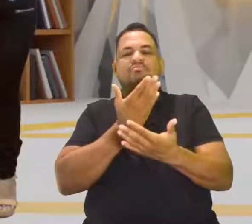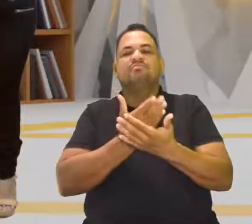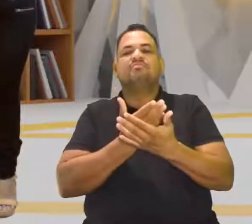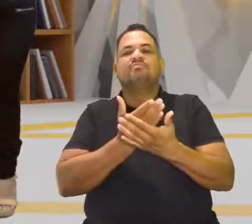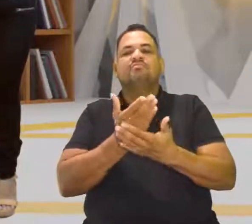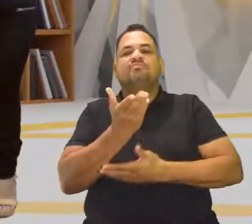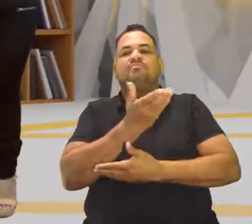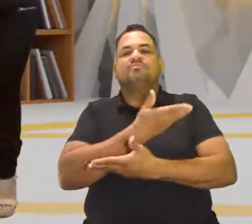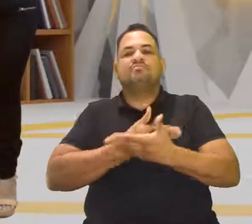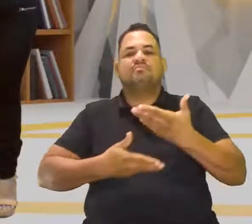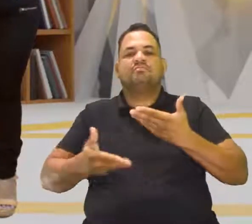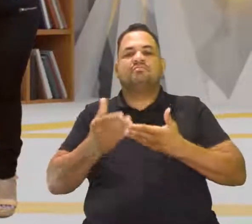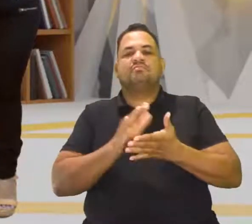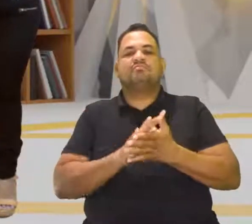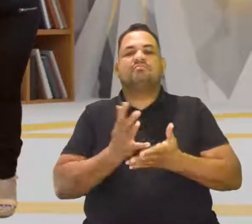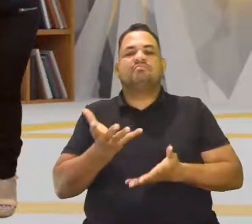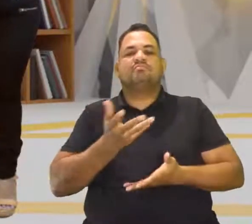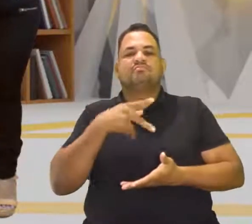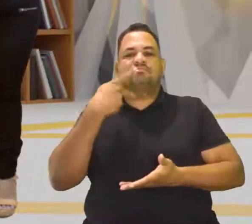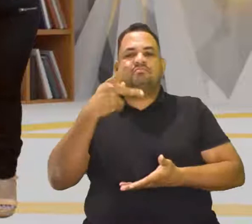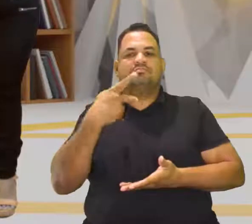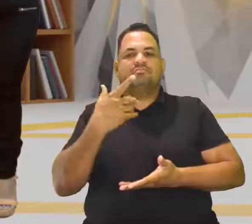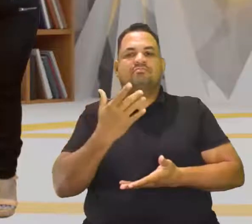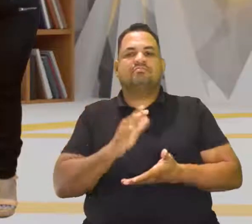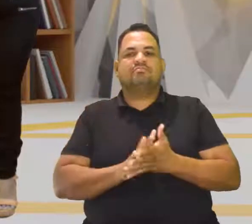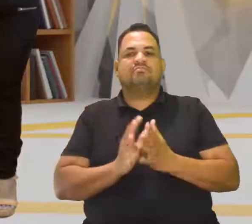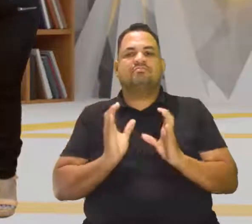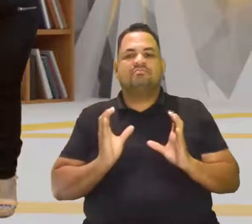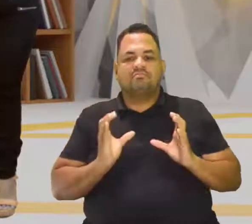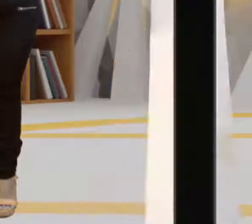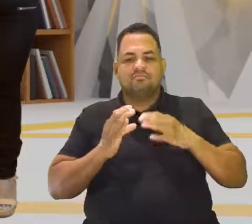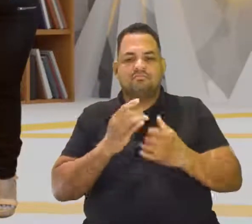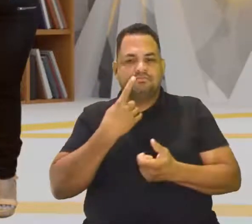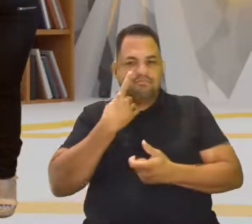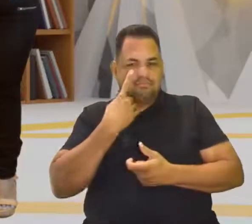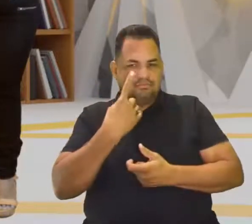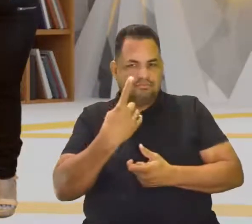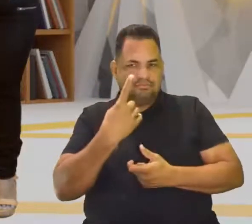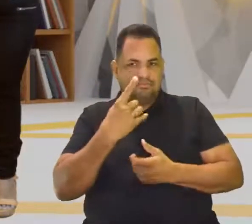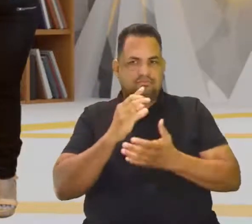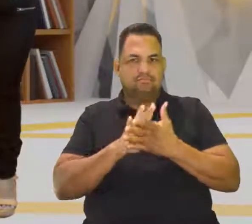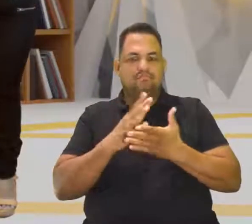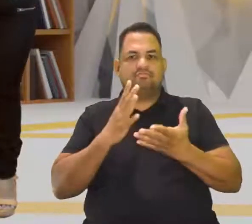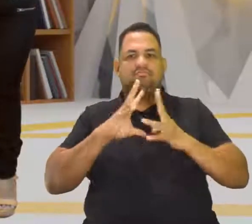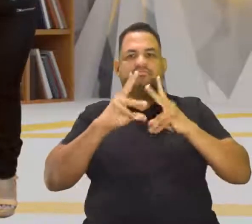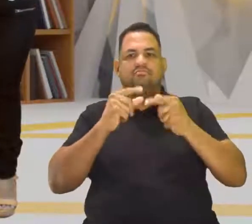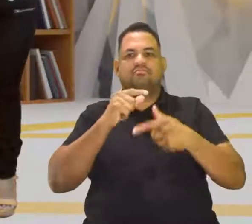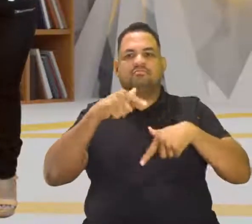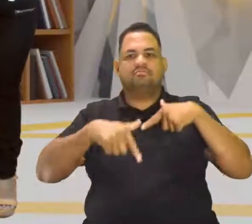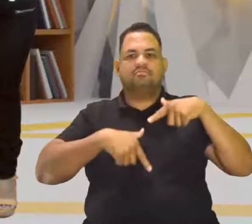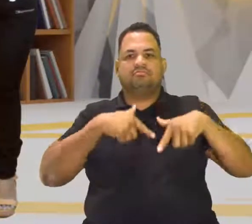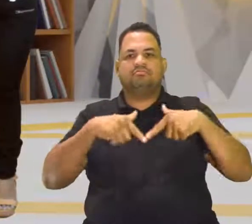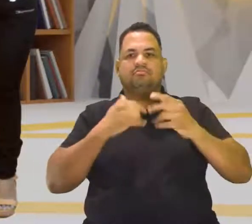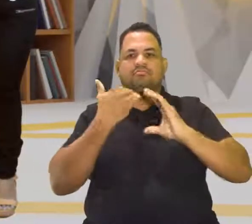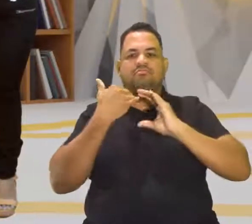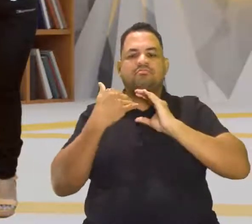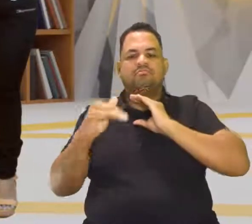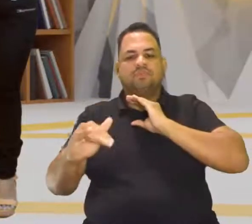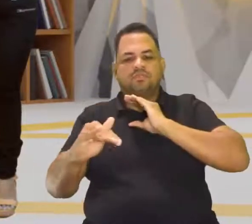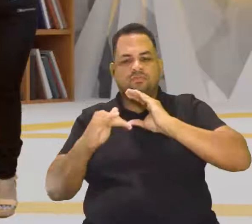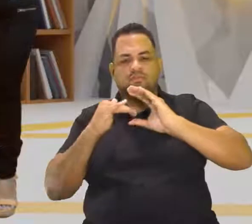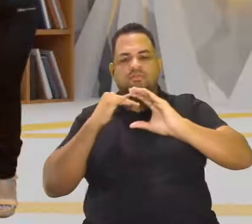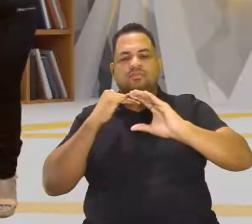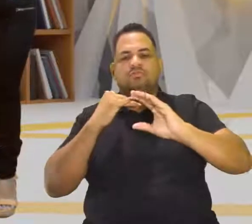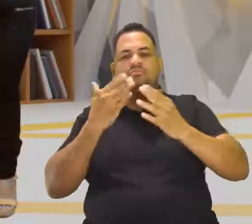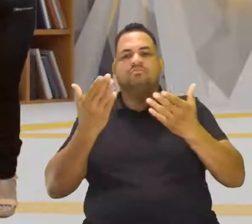mediação eu quero dizer para vocês que eu estou no grupo ali olhando todos os trabalhos que chegam de vocês